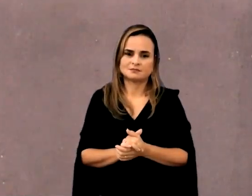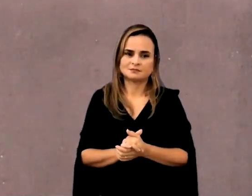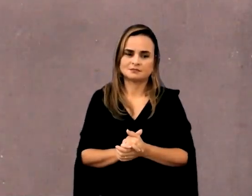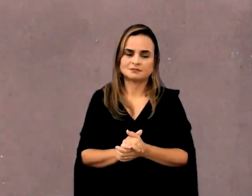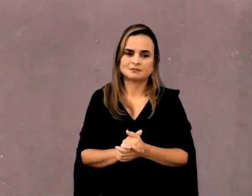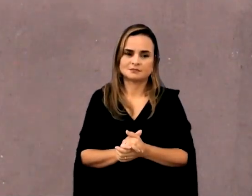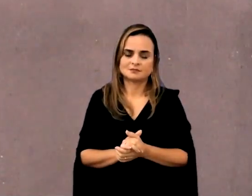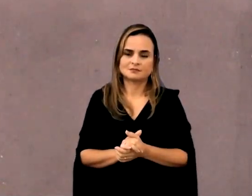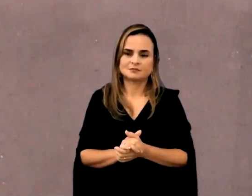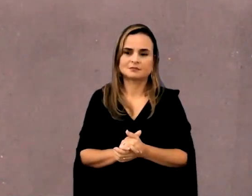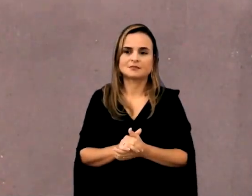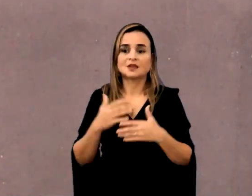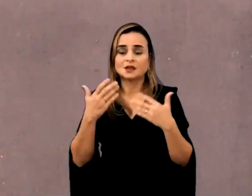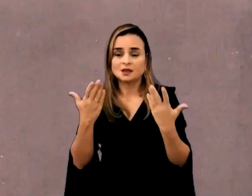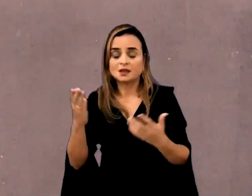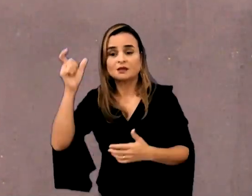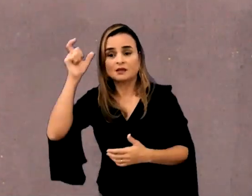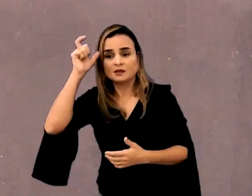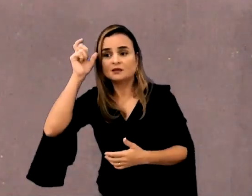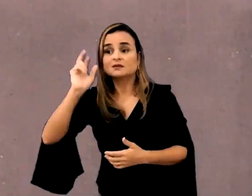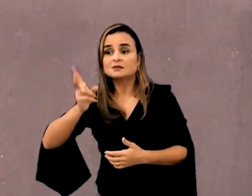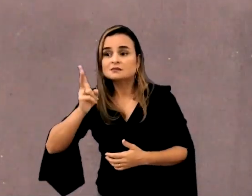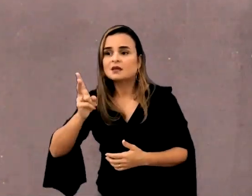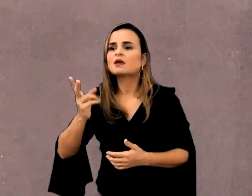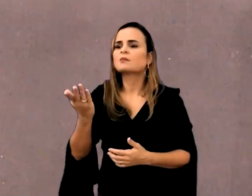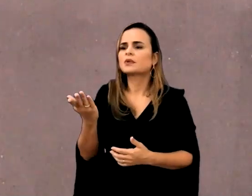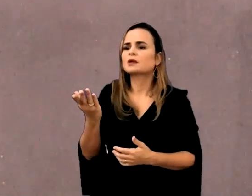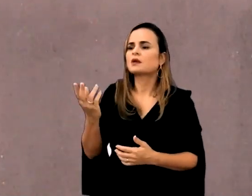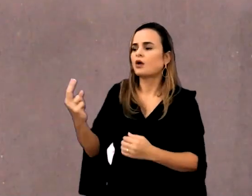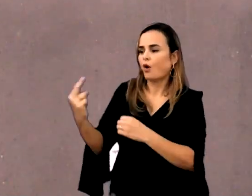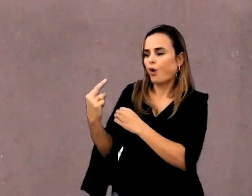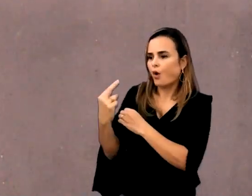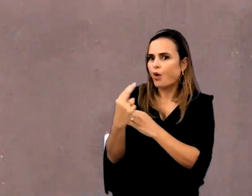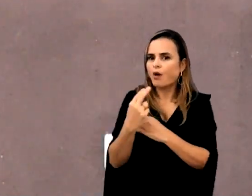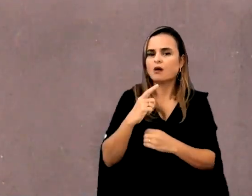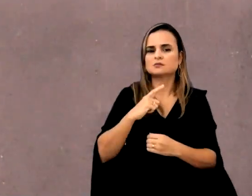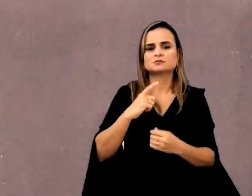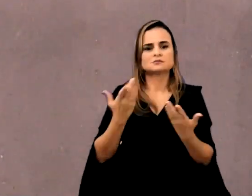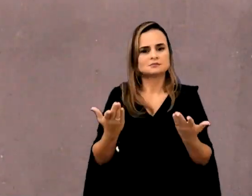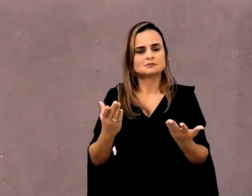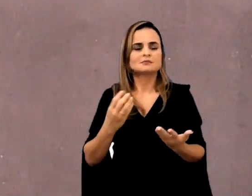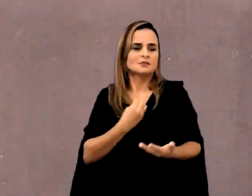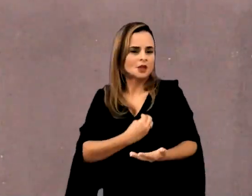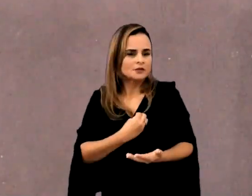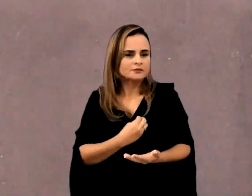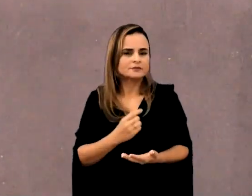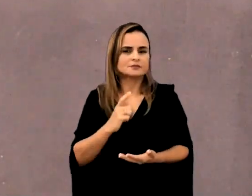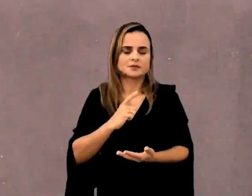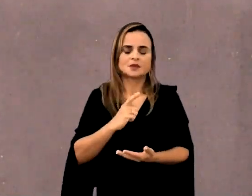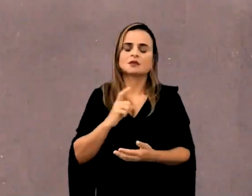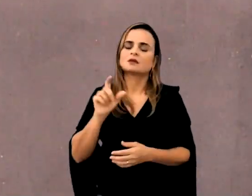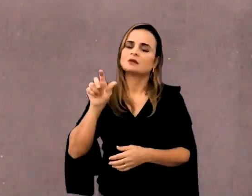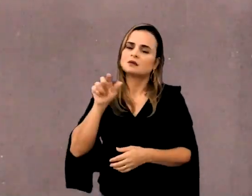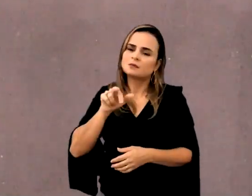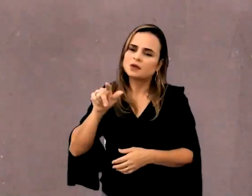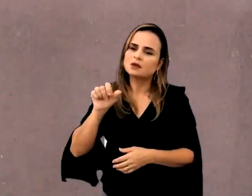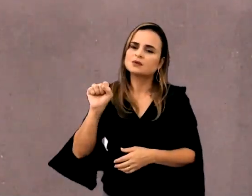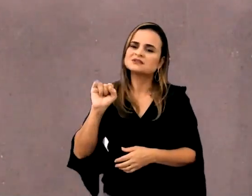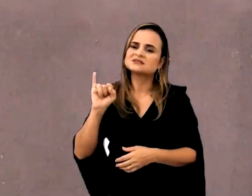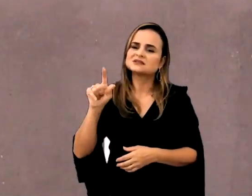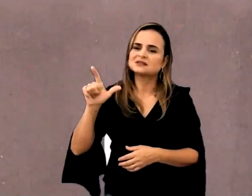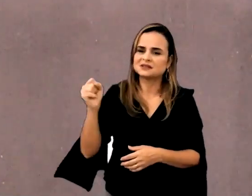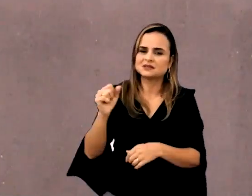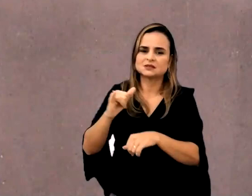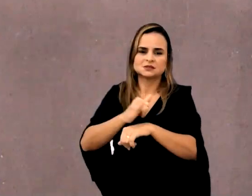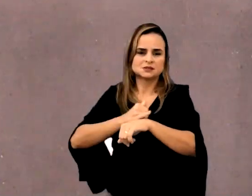observando a nossa vida como cristão. A gente viu aqui o texto que o irmão Silas compartilhou